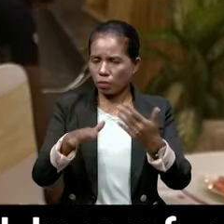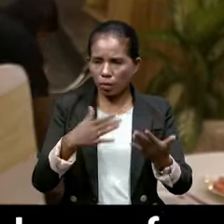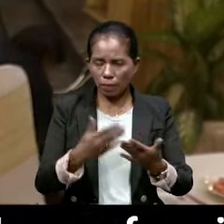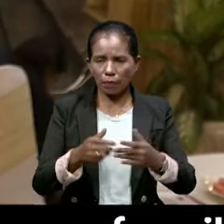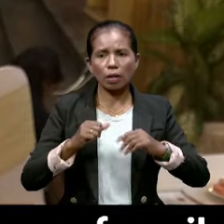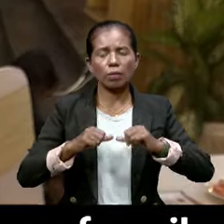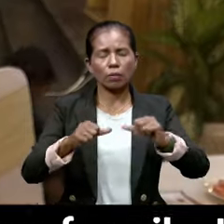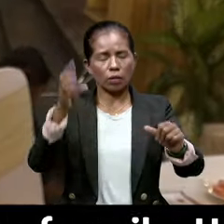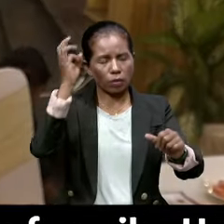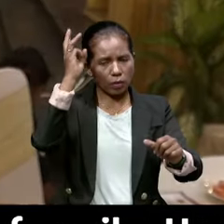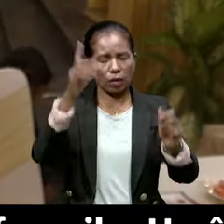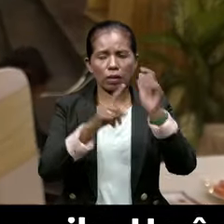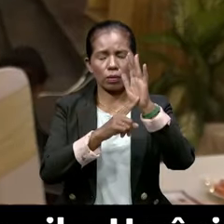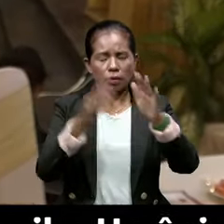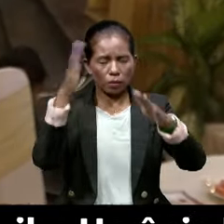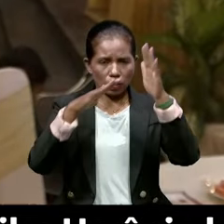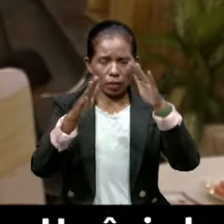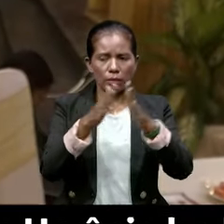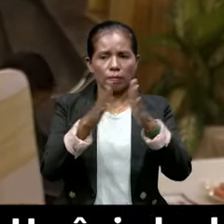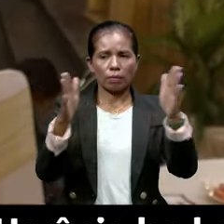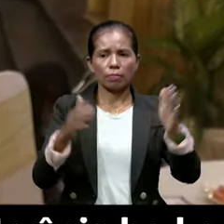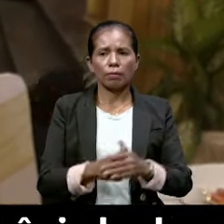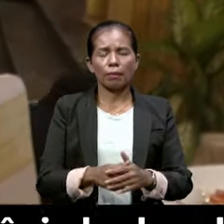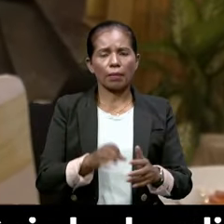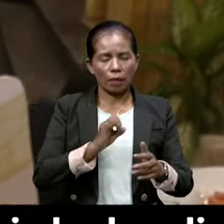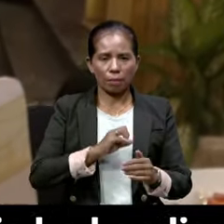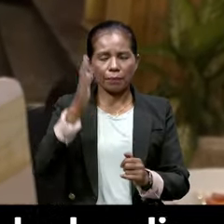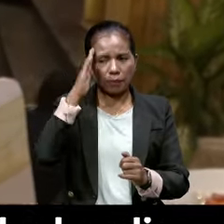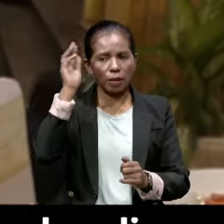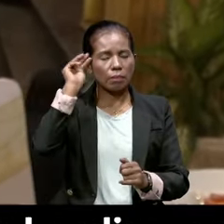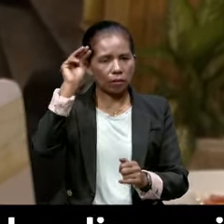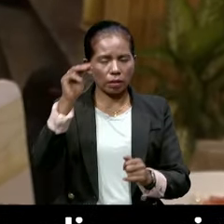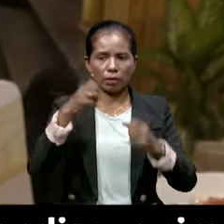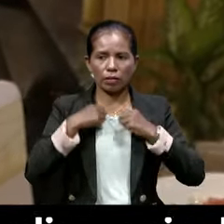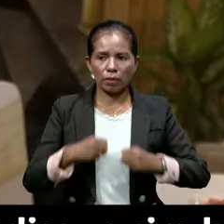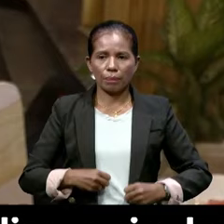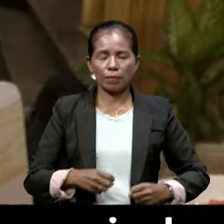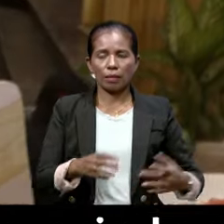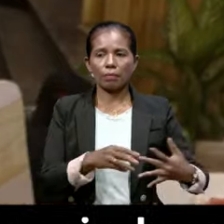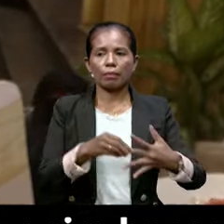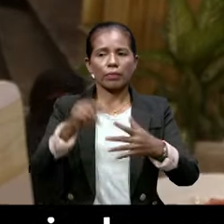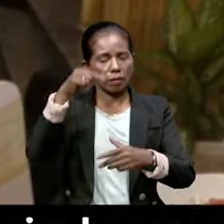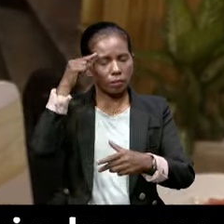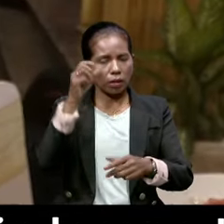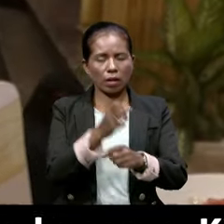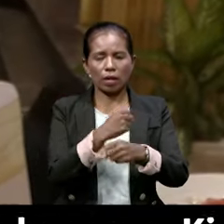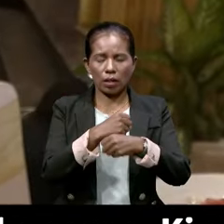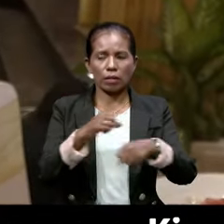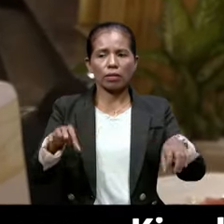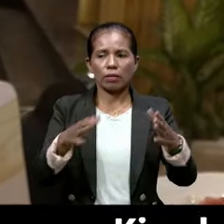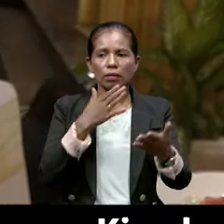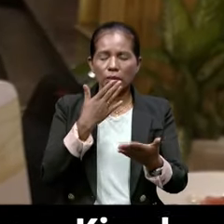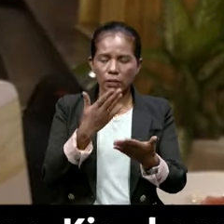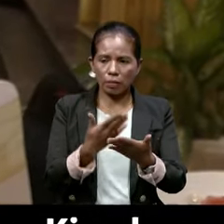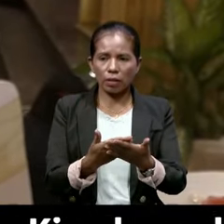continua preocupa nem a tudo que tem problema então a noite ministério da saúde e o governo bel halar esforço da